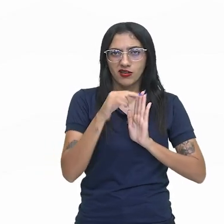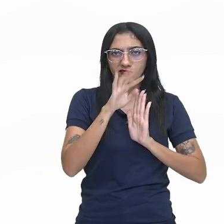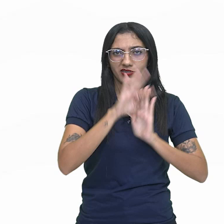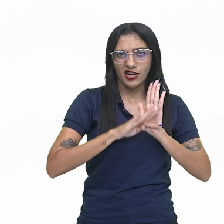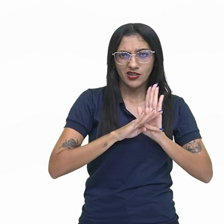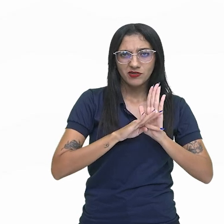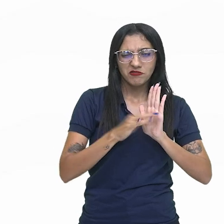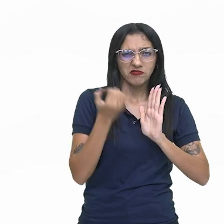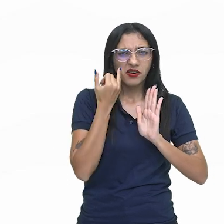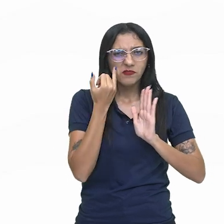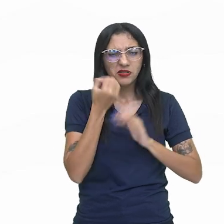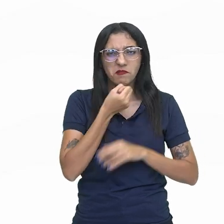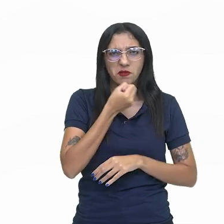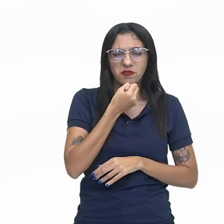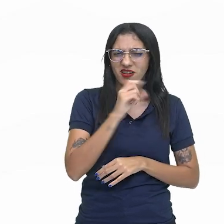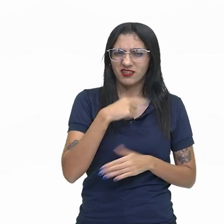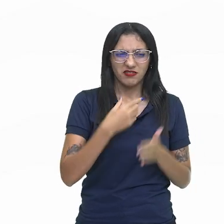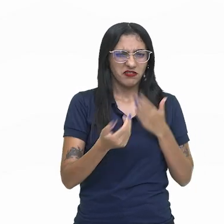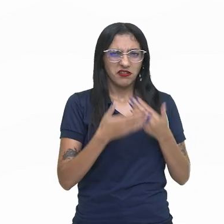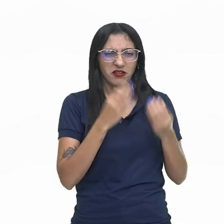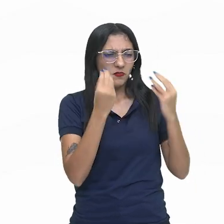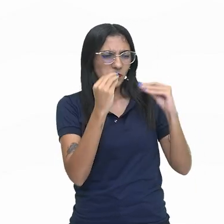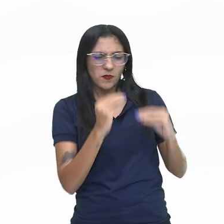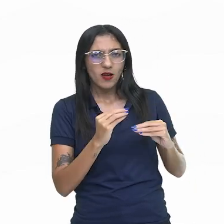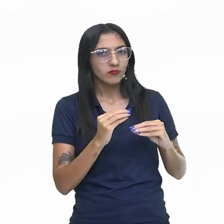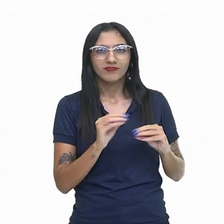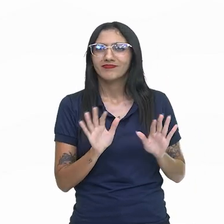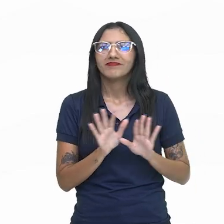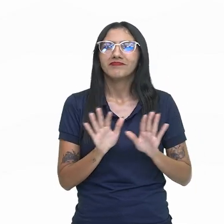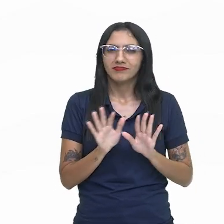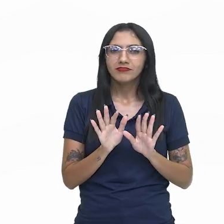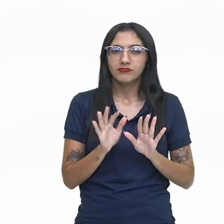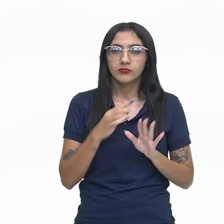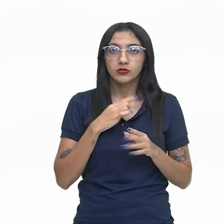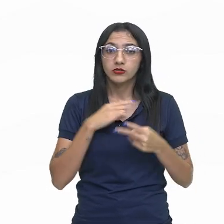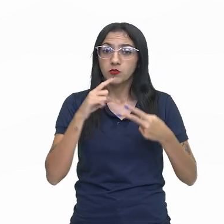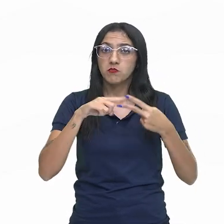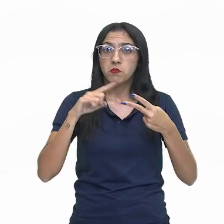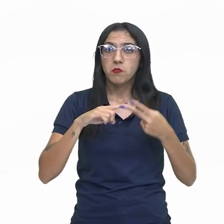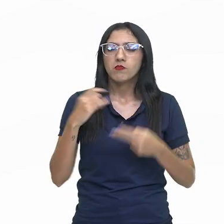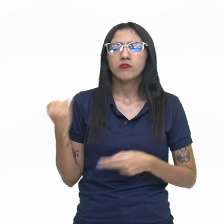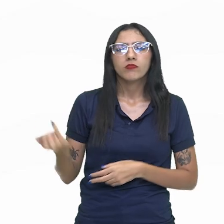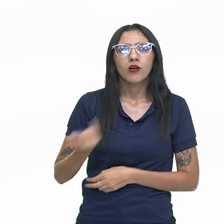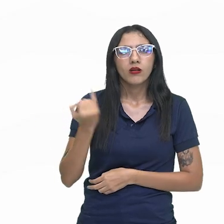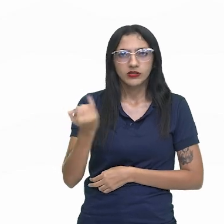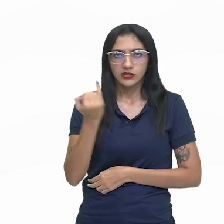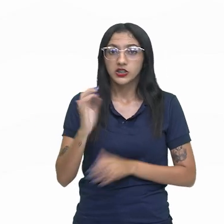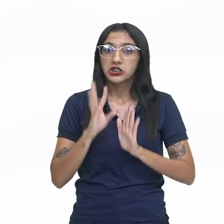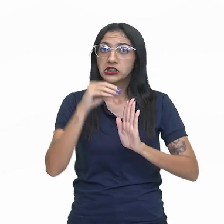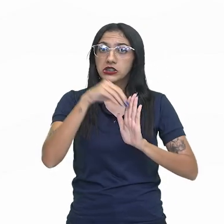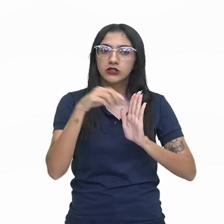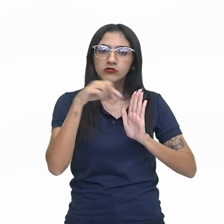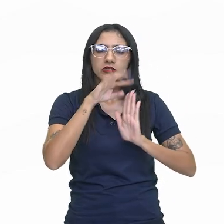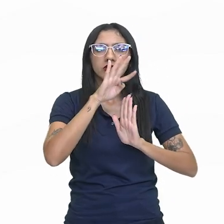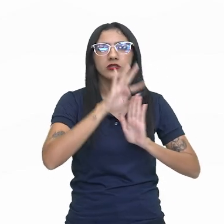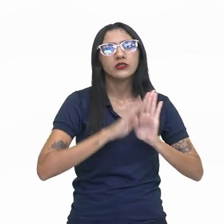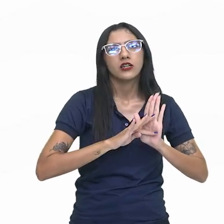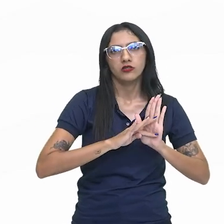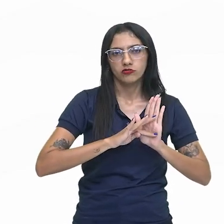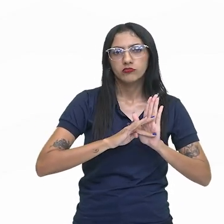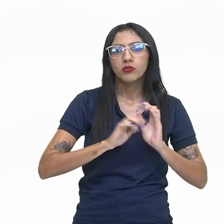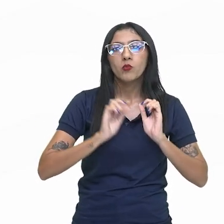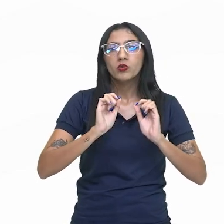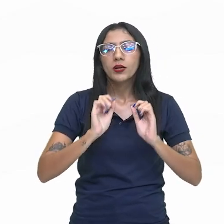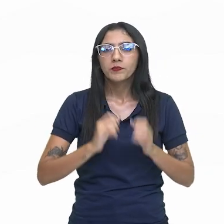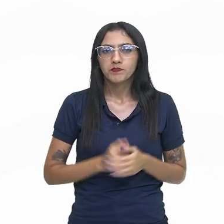não é de qualquer jeito. Então, tem duas coisas que é importantíssima dentro da notícia, que